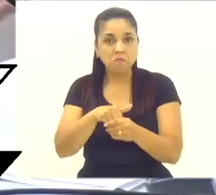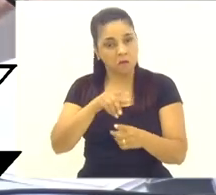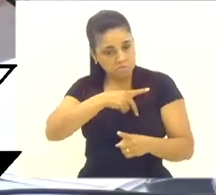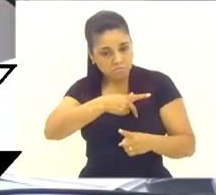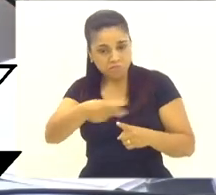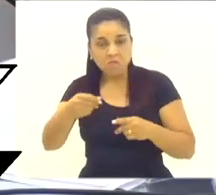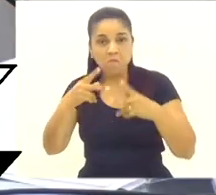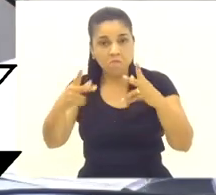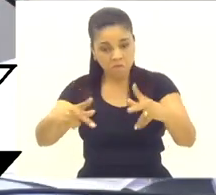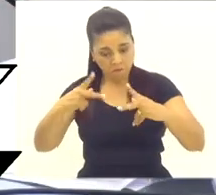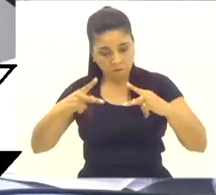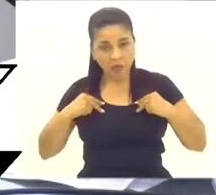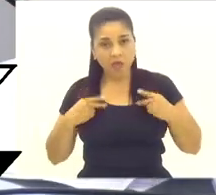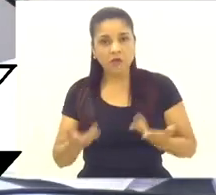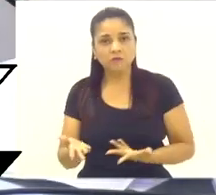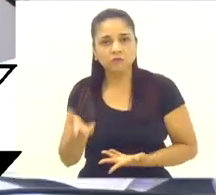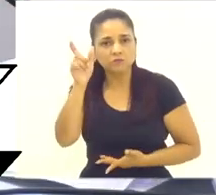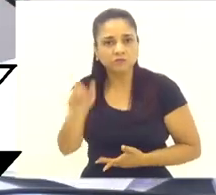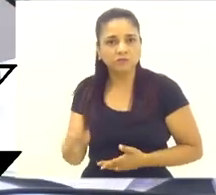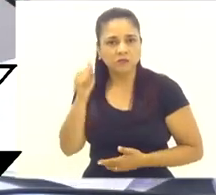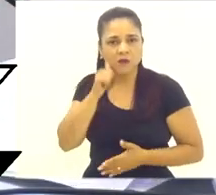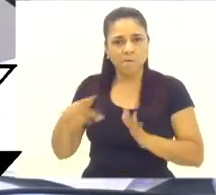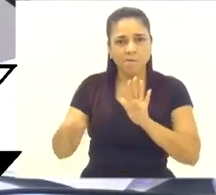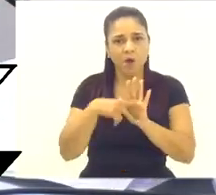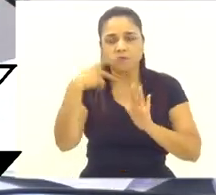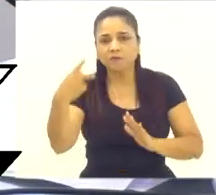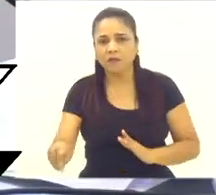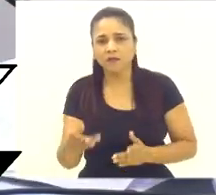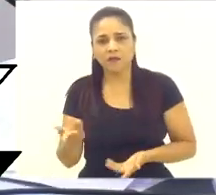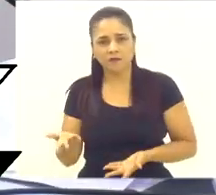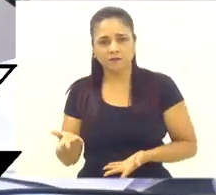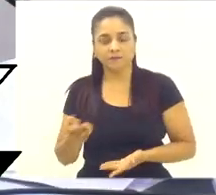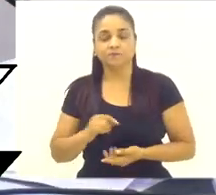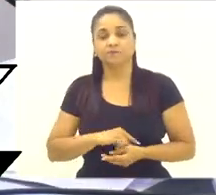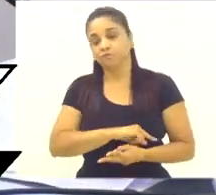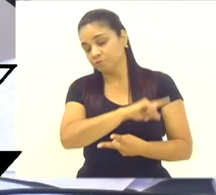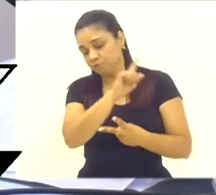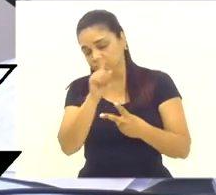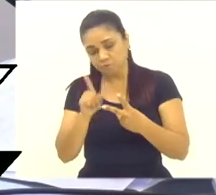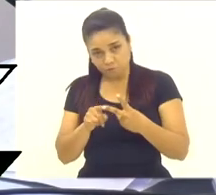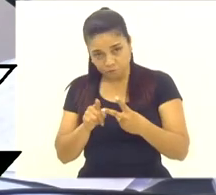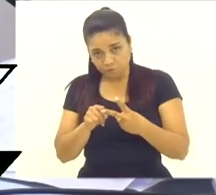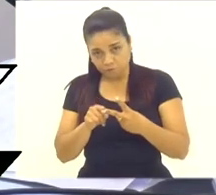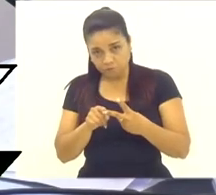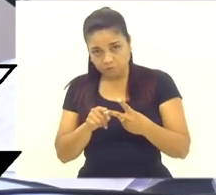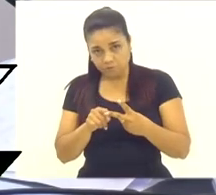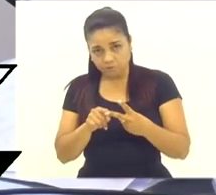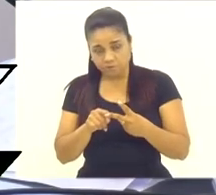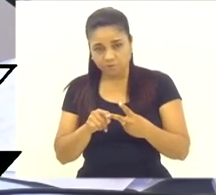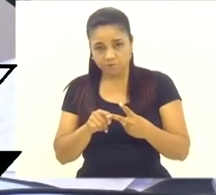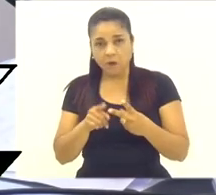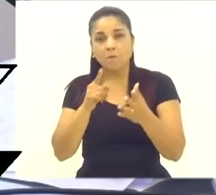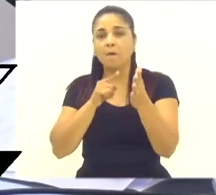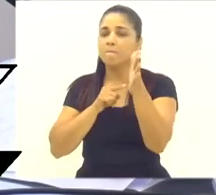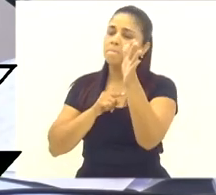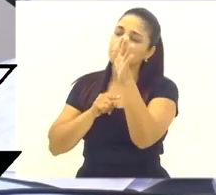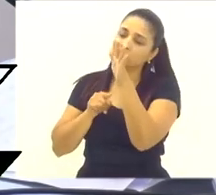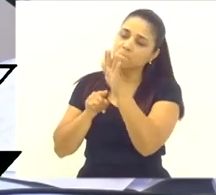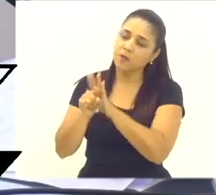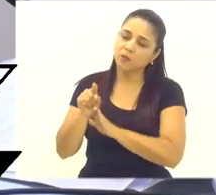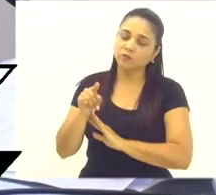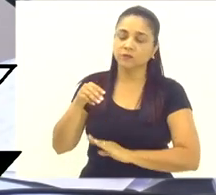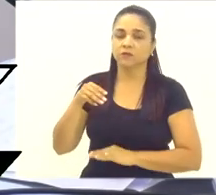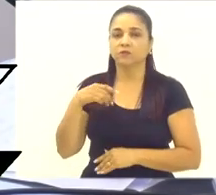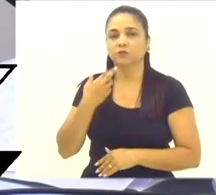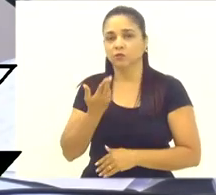familiar que que tem essa primeira questão a segunda é uma pergunta Doutora